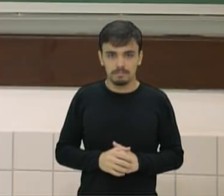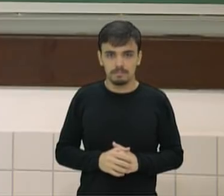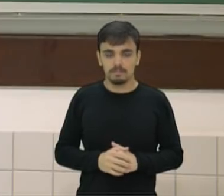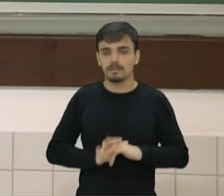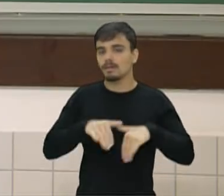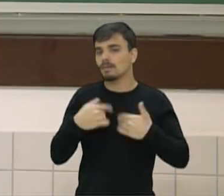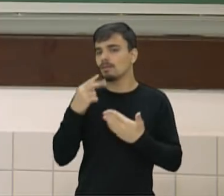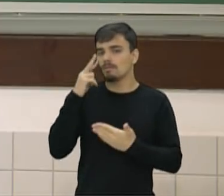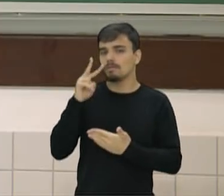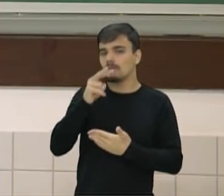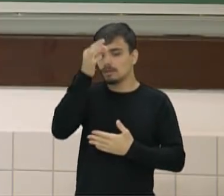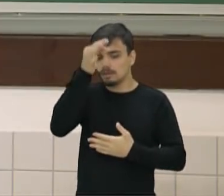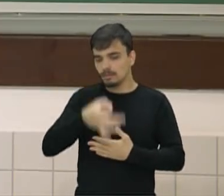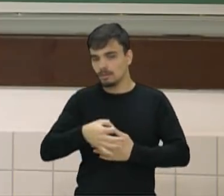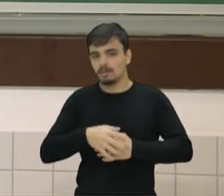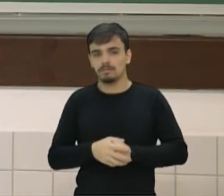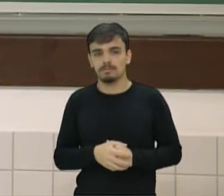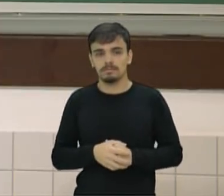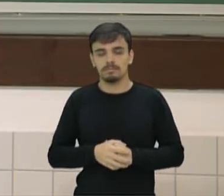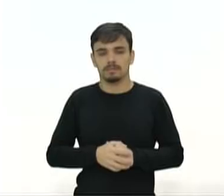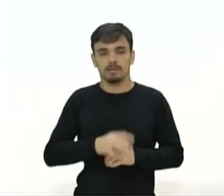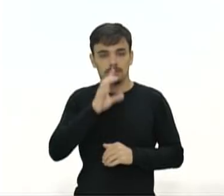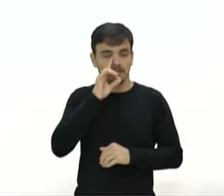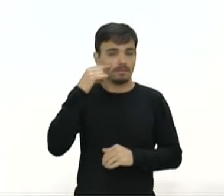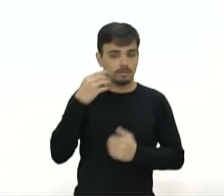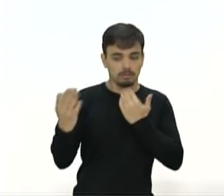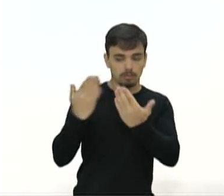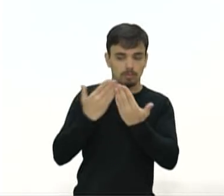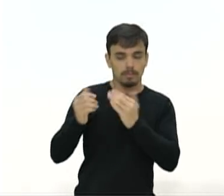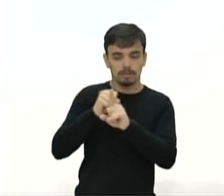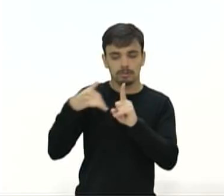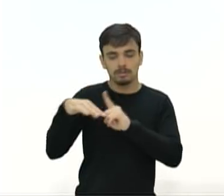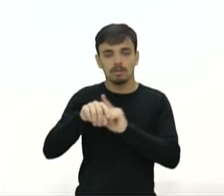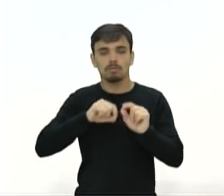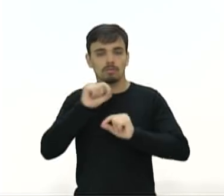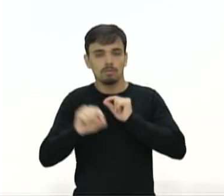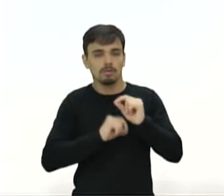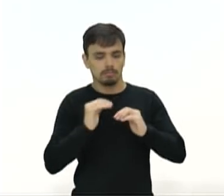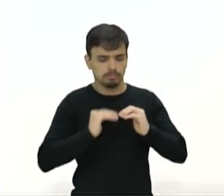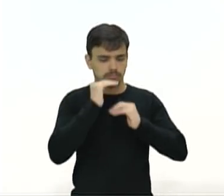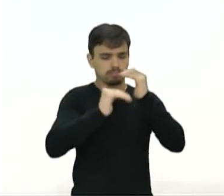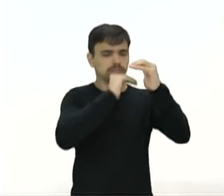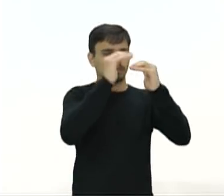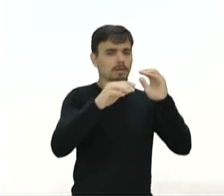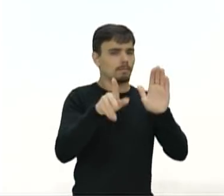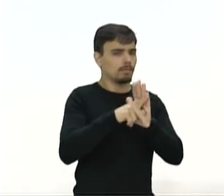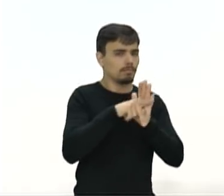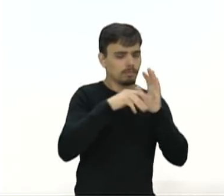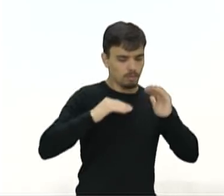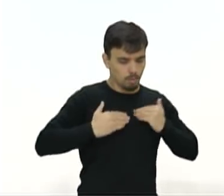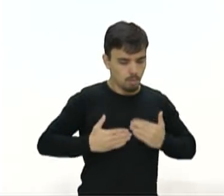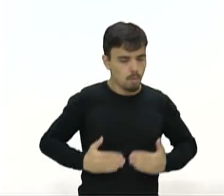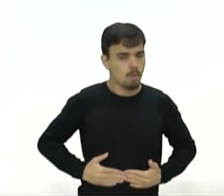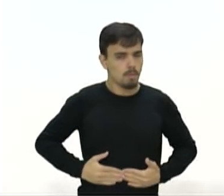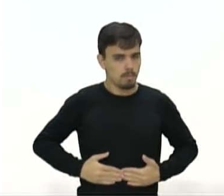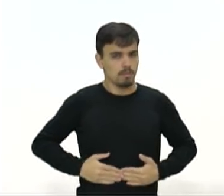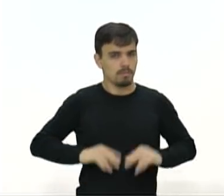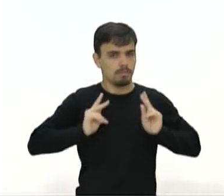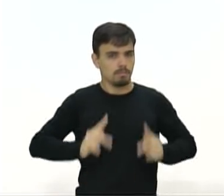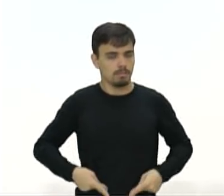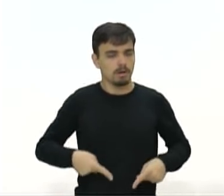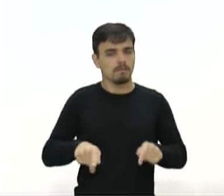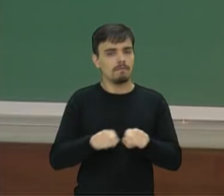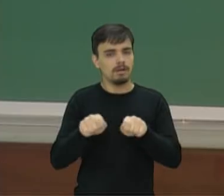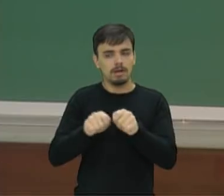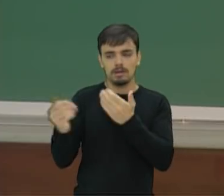Então vamos ver quem acertou. Durkheim compara sociedades avançadas a um corpo humano. Ele sempre faz essa